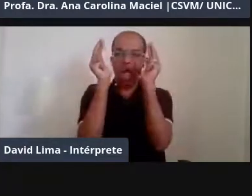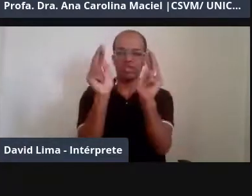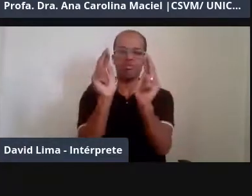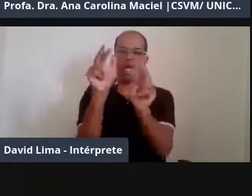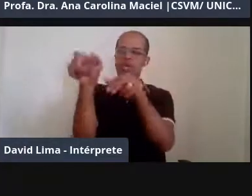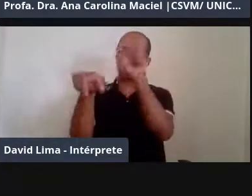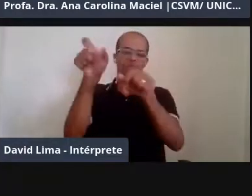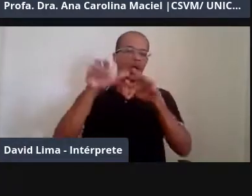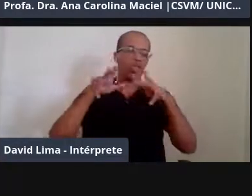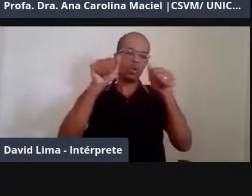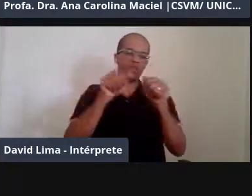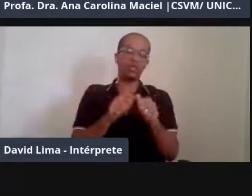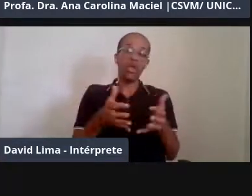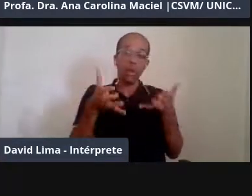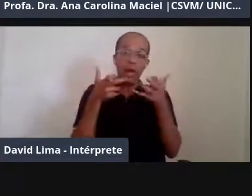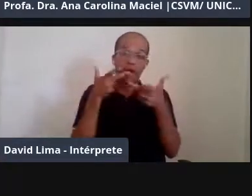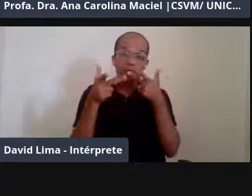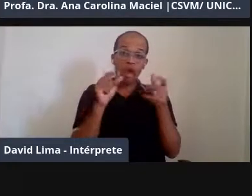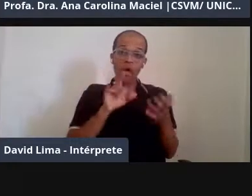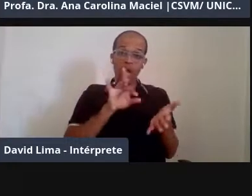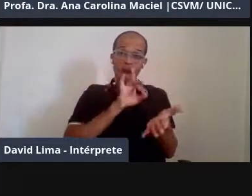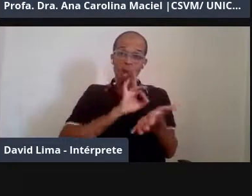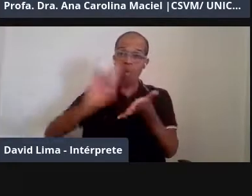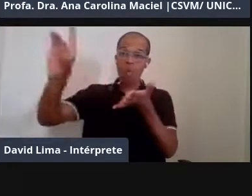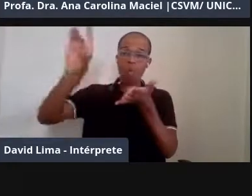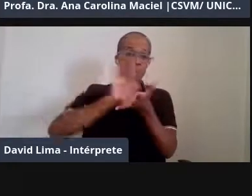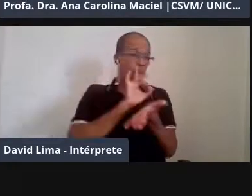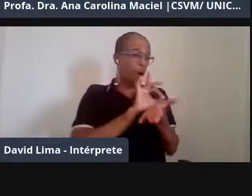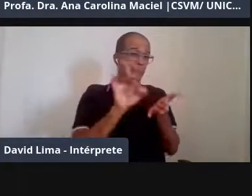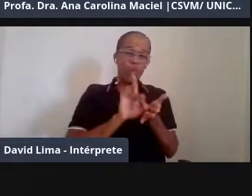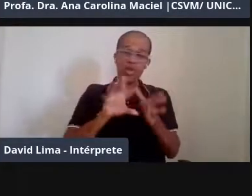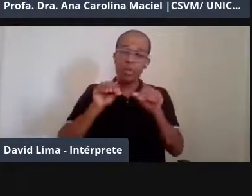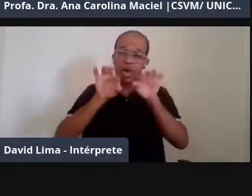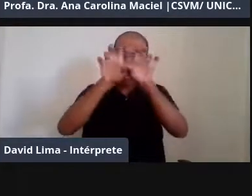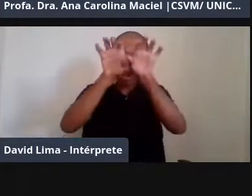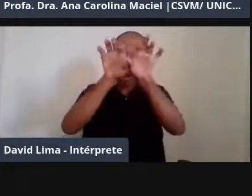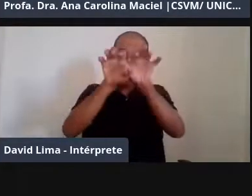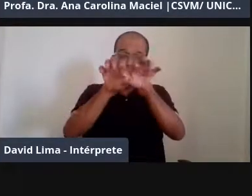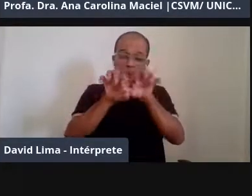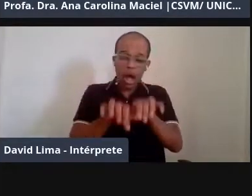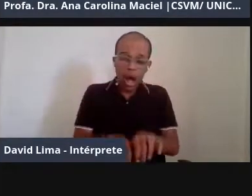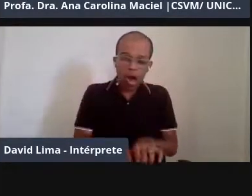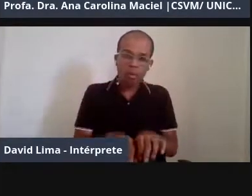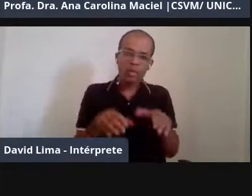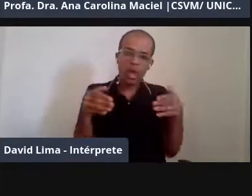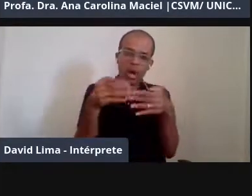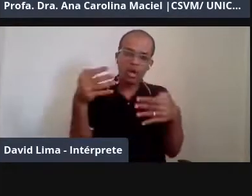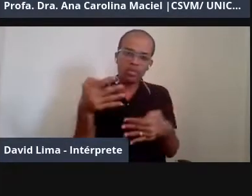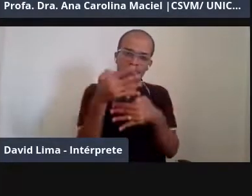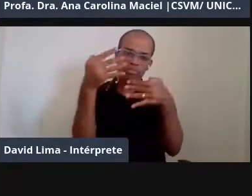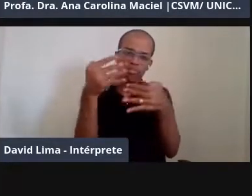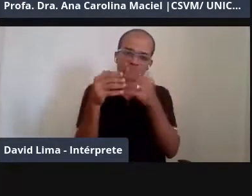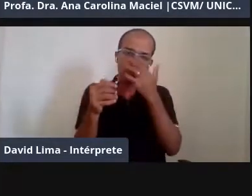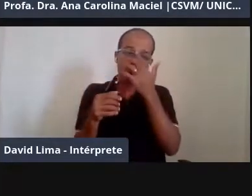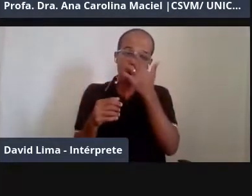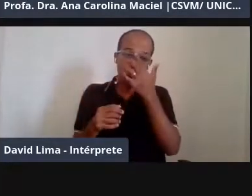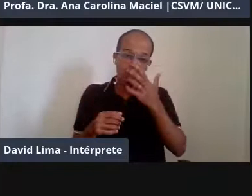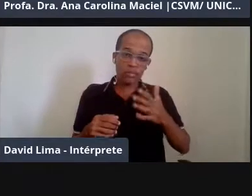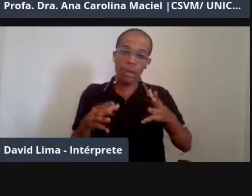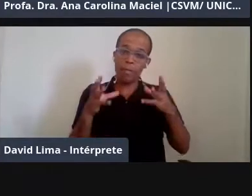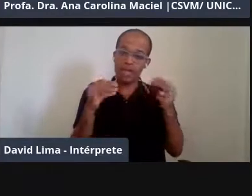aqui o meu repúdio a uma série de comentários que foram postados nessa live, bastante